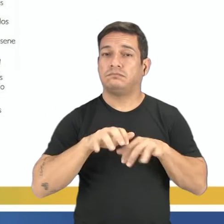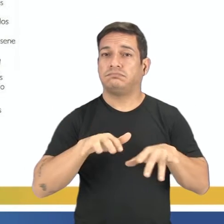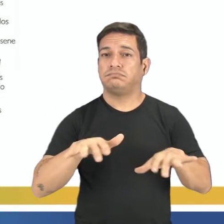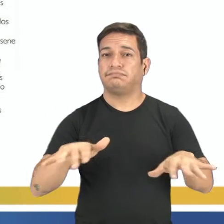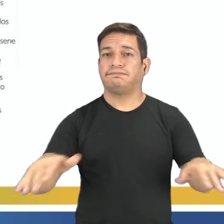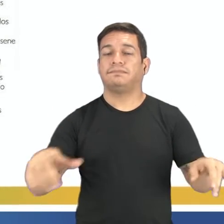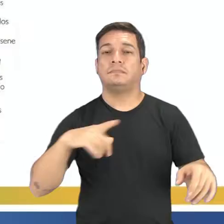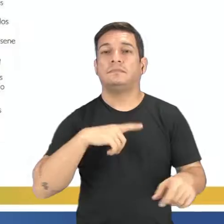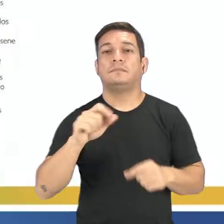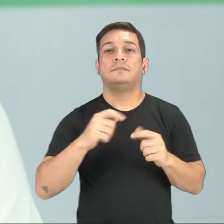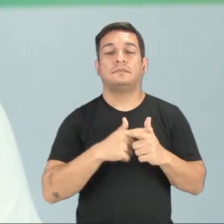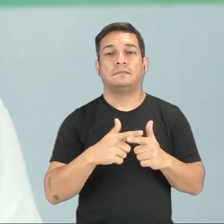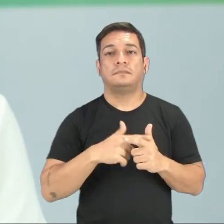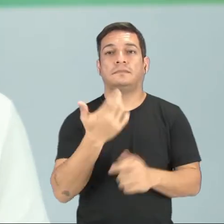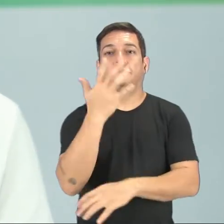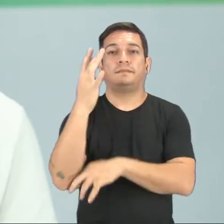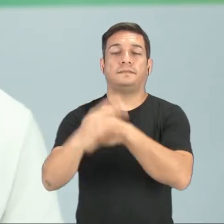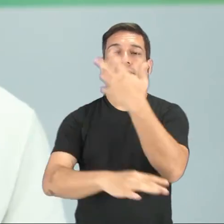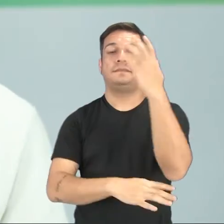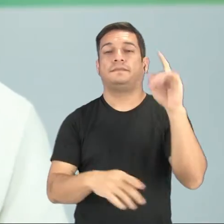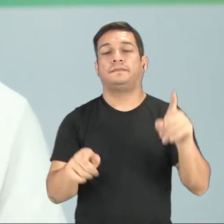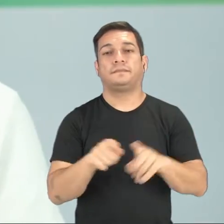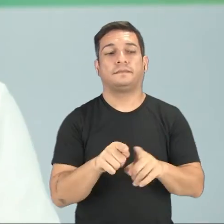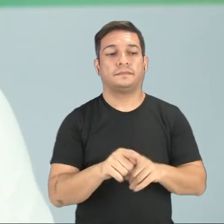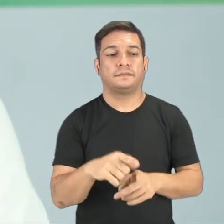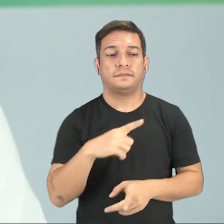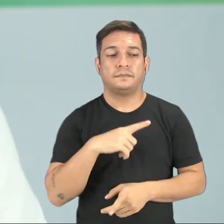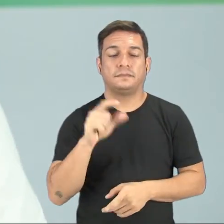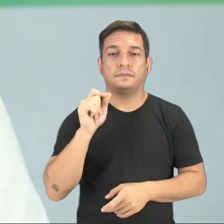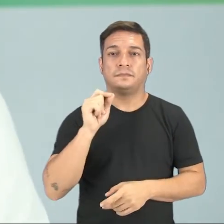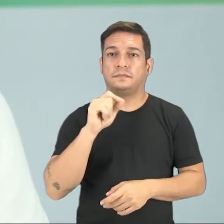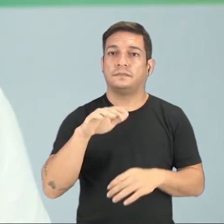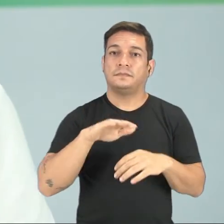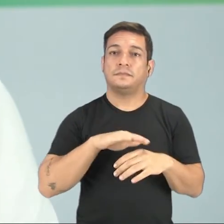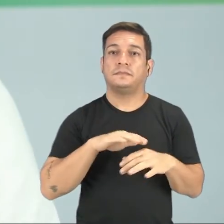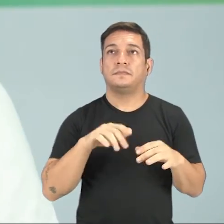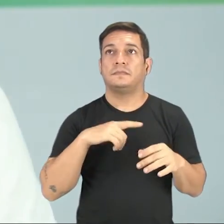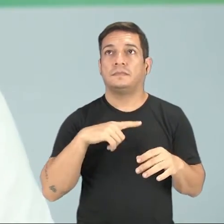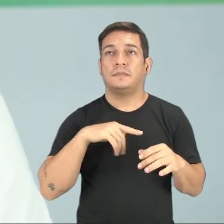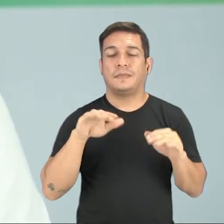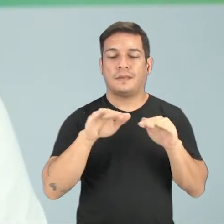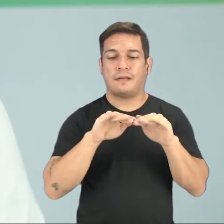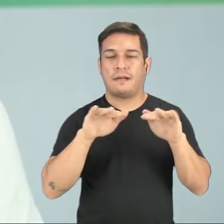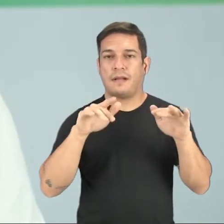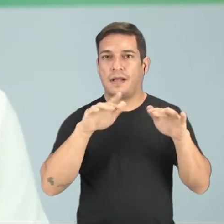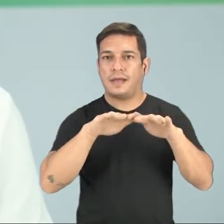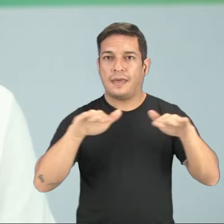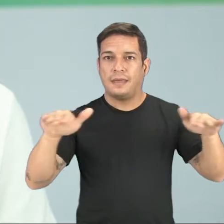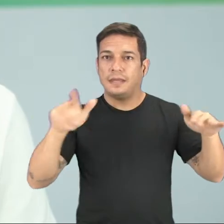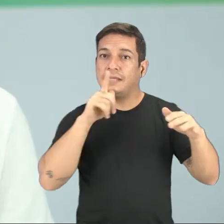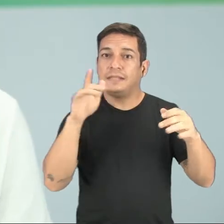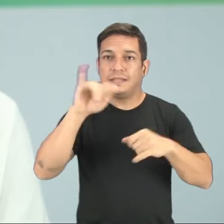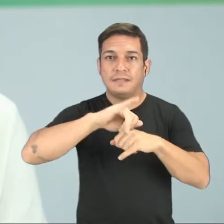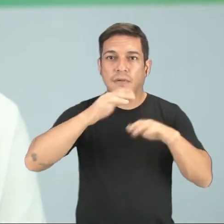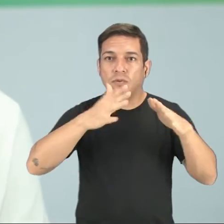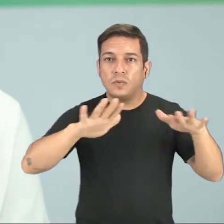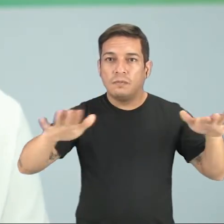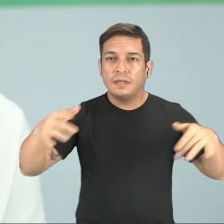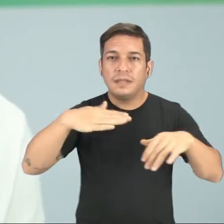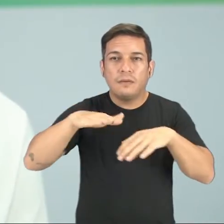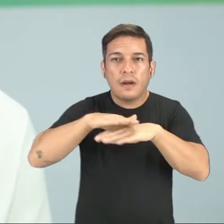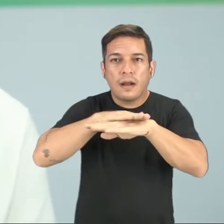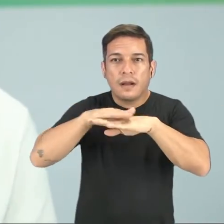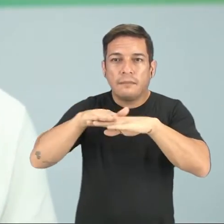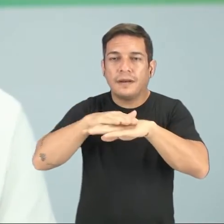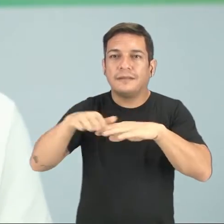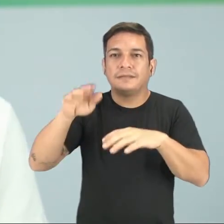um grande impacto ambiental. Nós temos uma camada negra em cima do mar. Essa